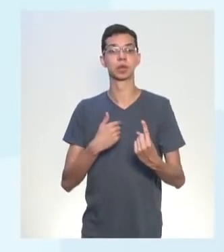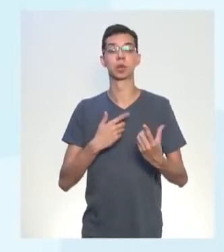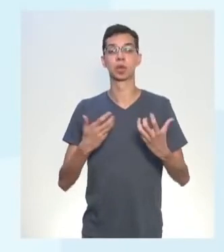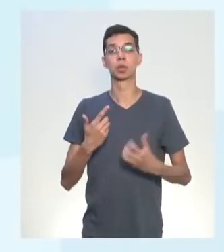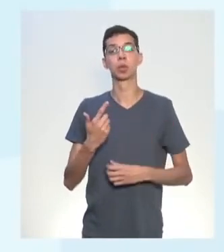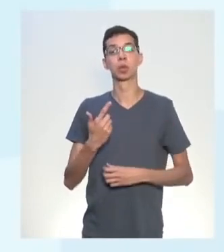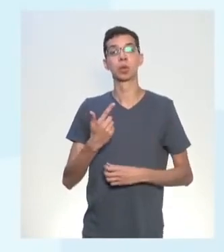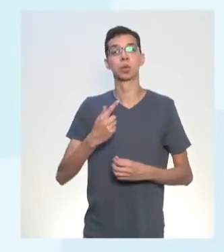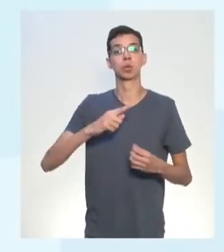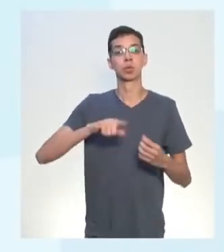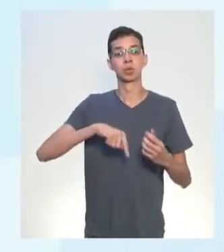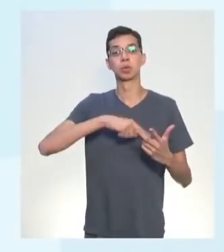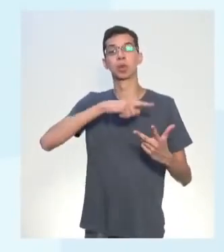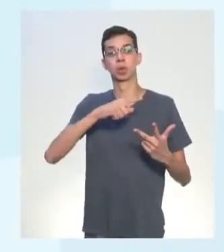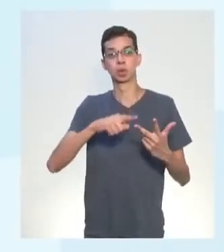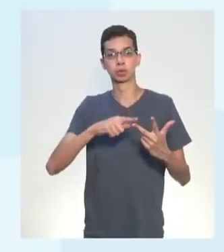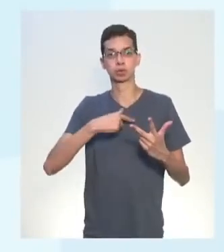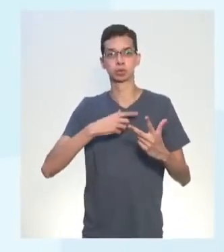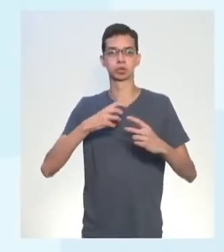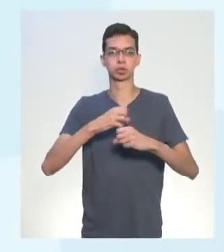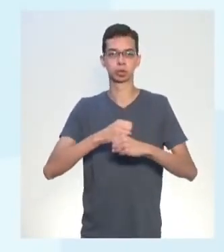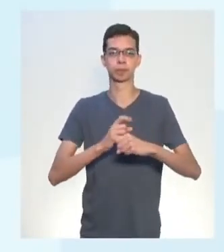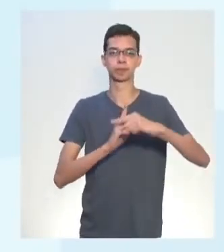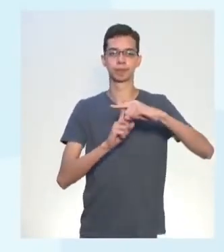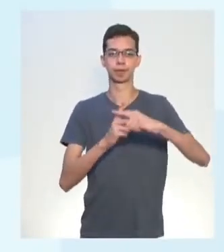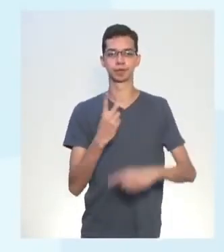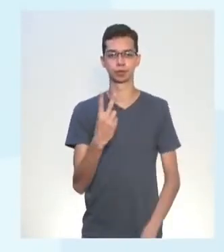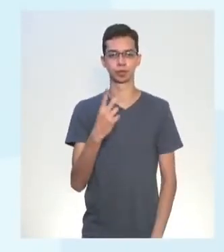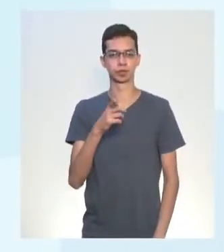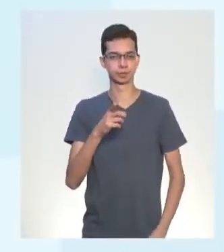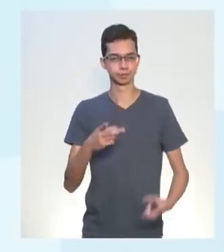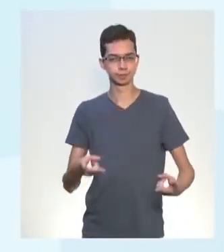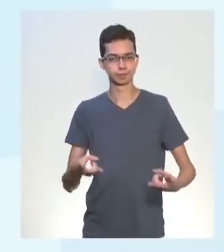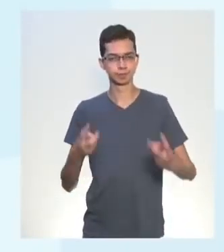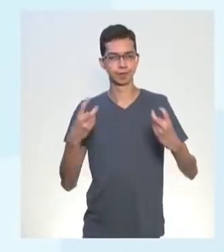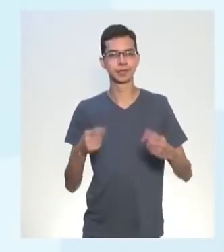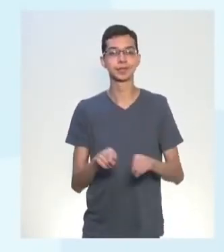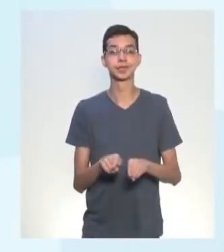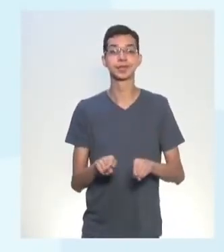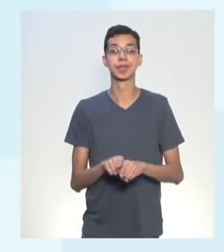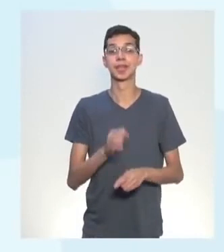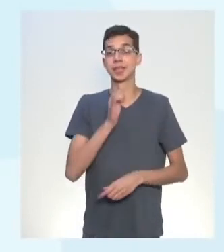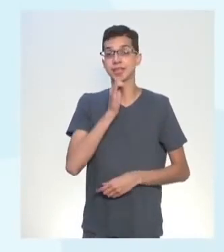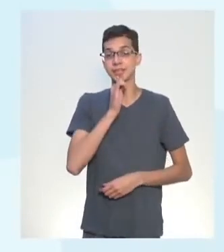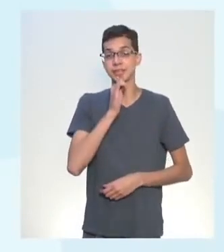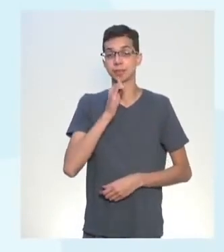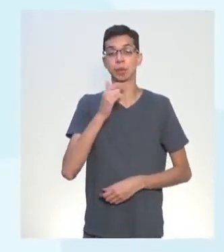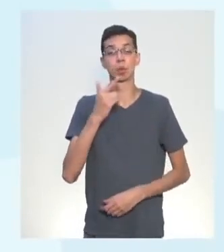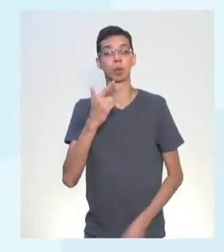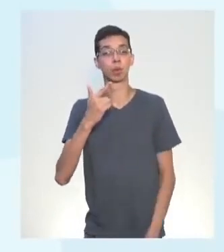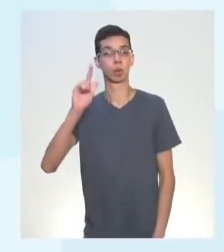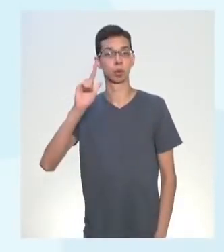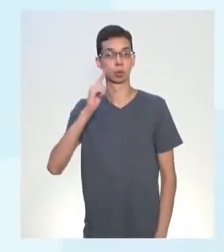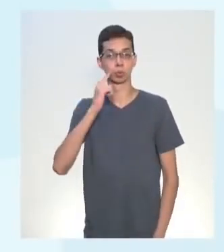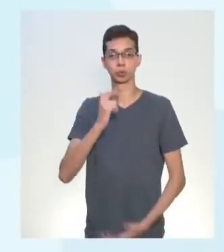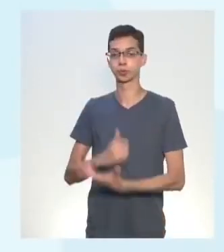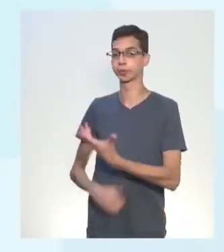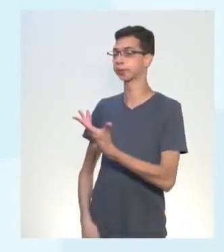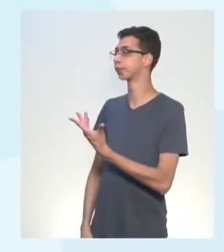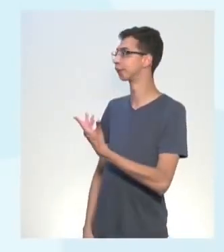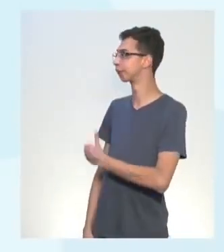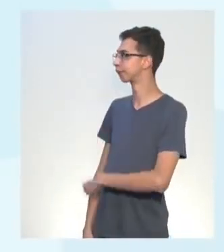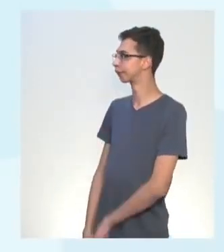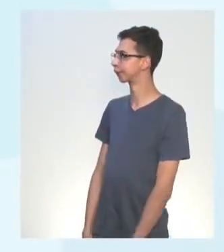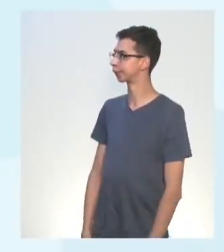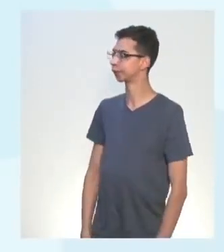vou pegar e somar mais 2. Vejam outros 2 exemplos, mais outro exemplo aqui de número consecutivo. Ó, eu